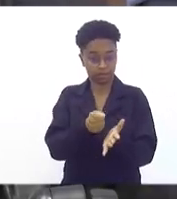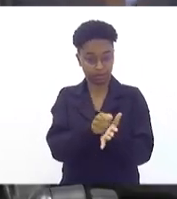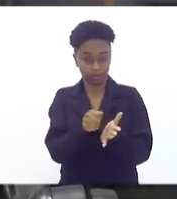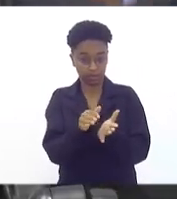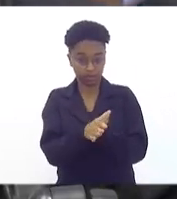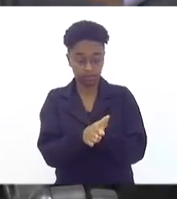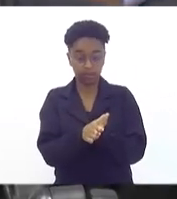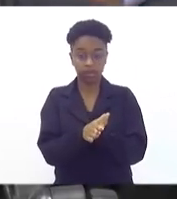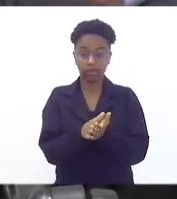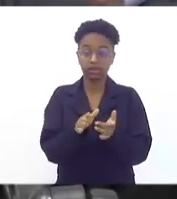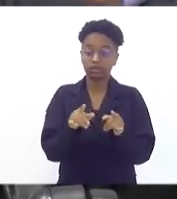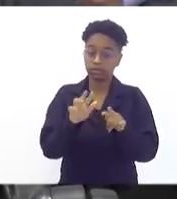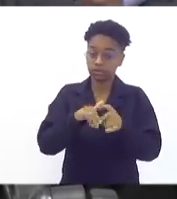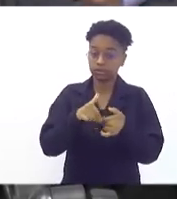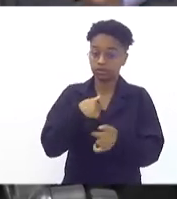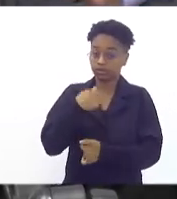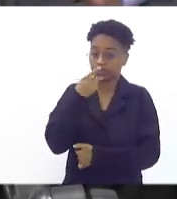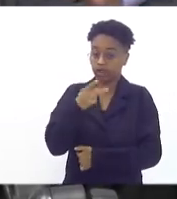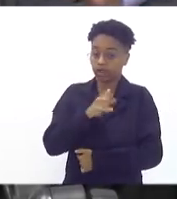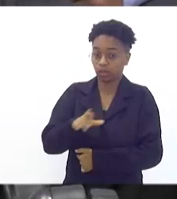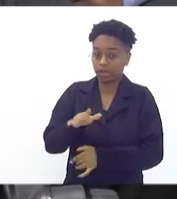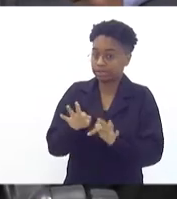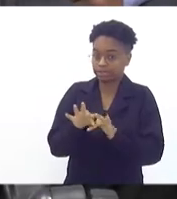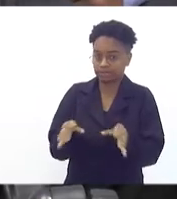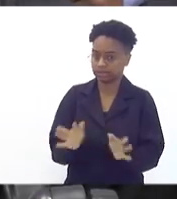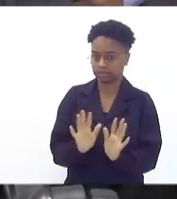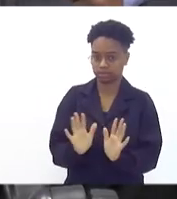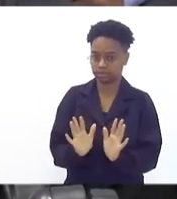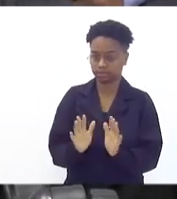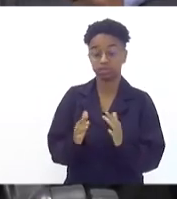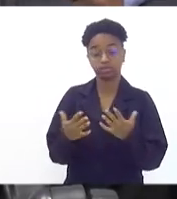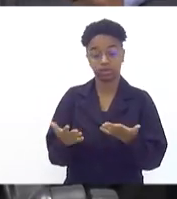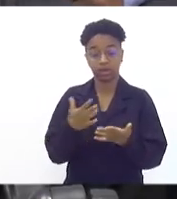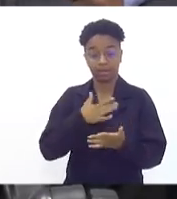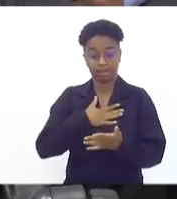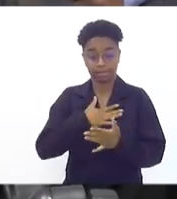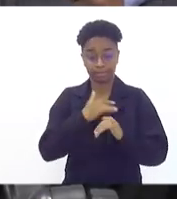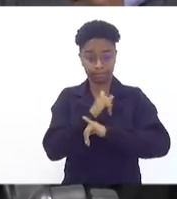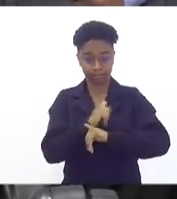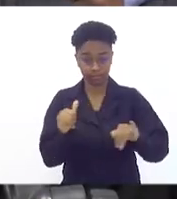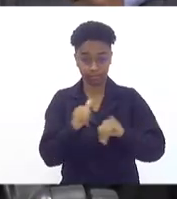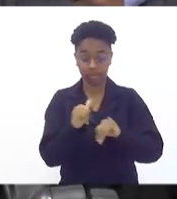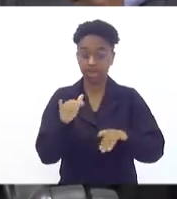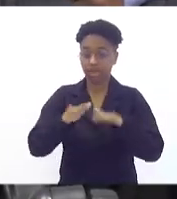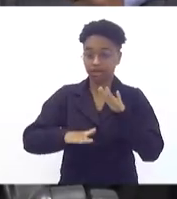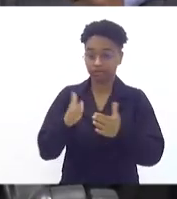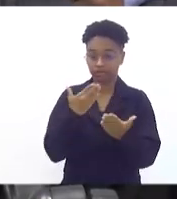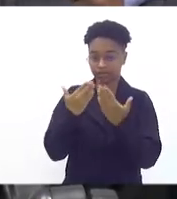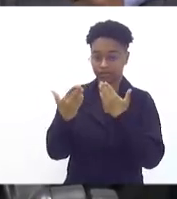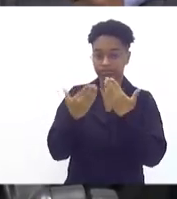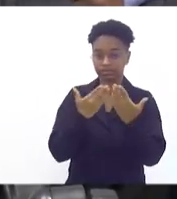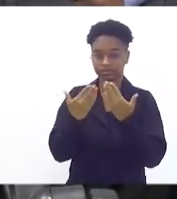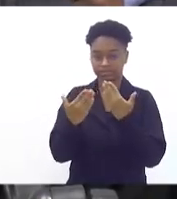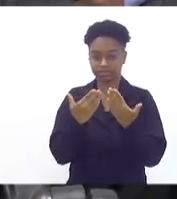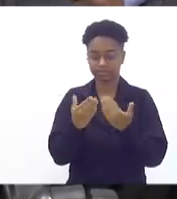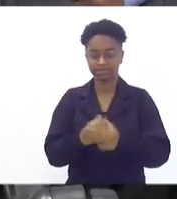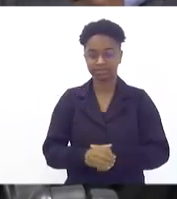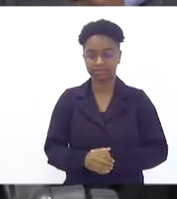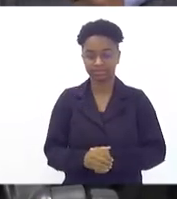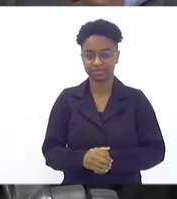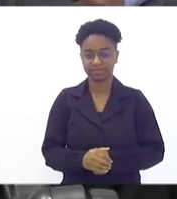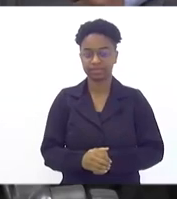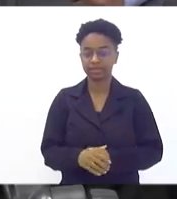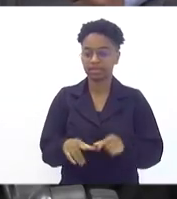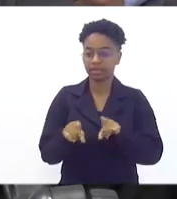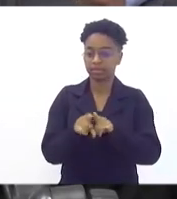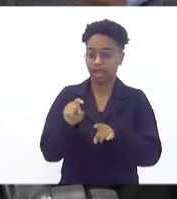Por isso que eu digo não é uma decisão simples a minha manifestação às vezes como parlamentar e como fiz n vezes na Tribuna